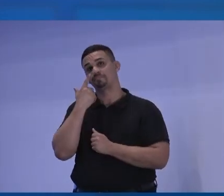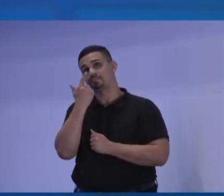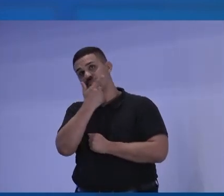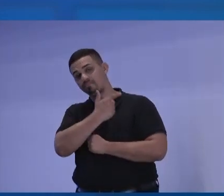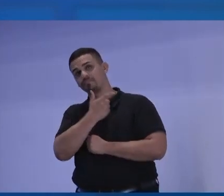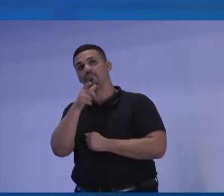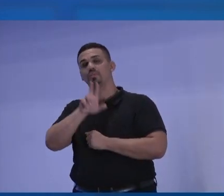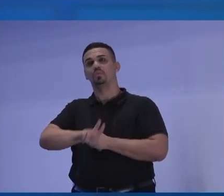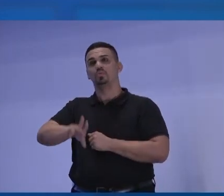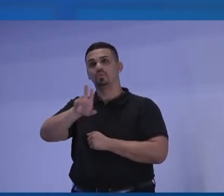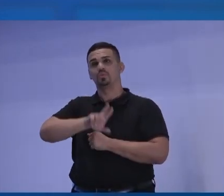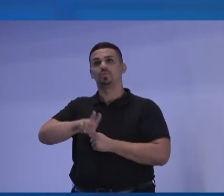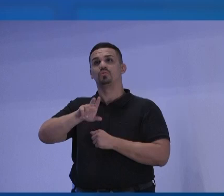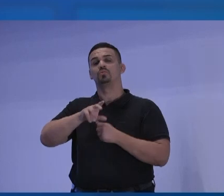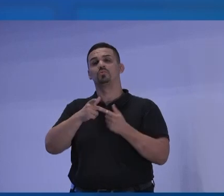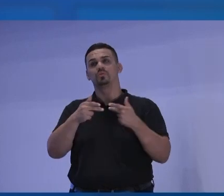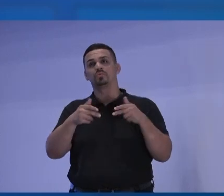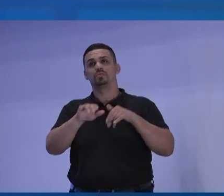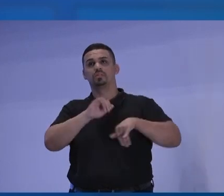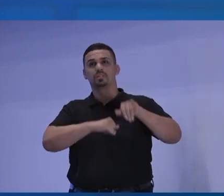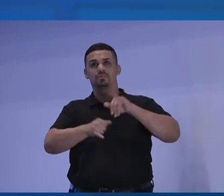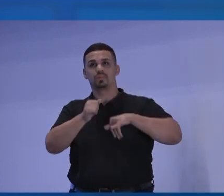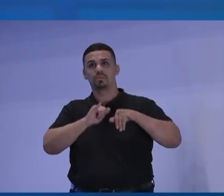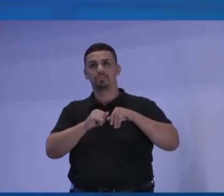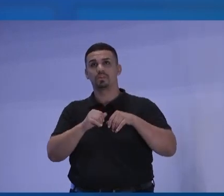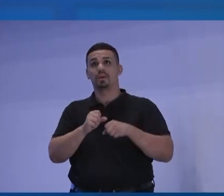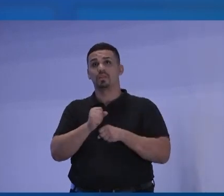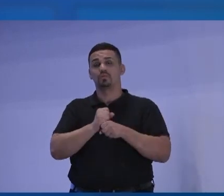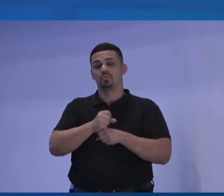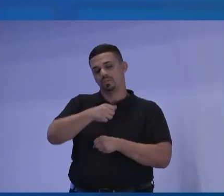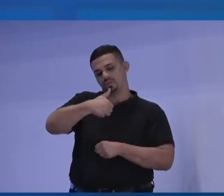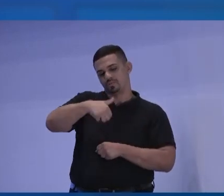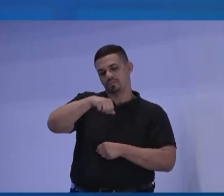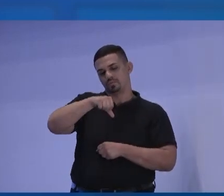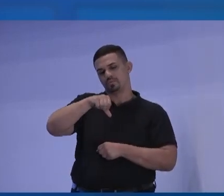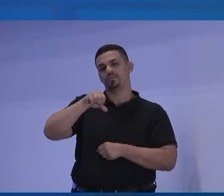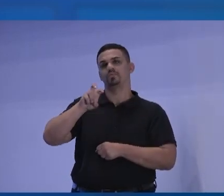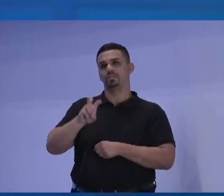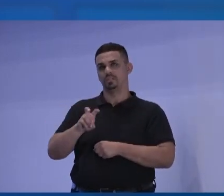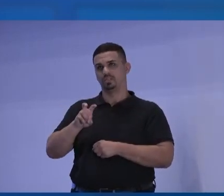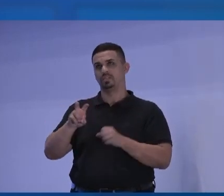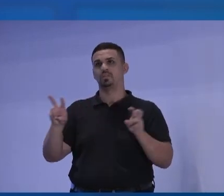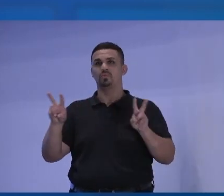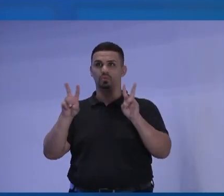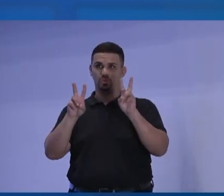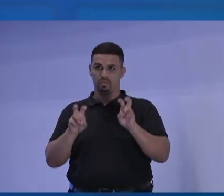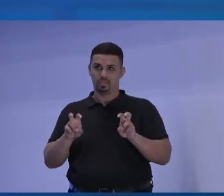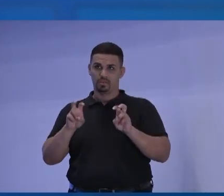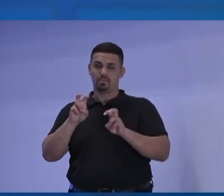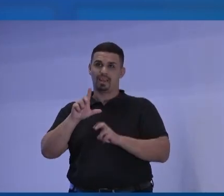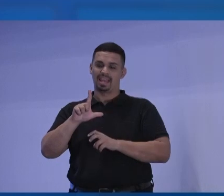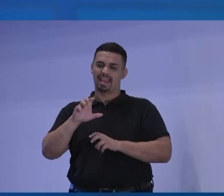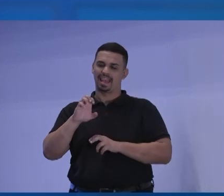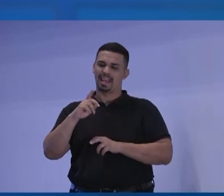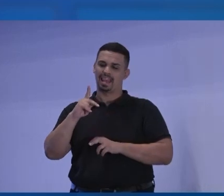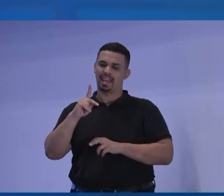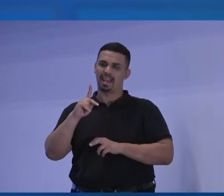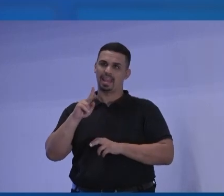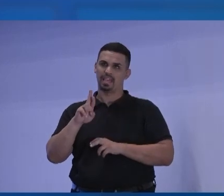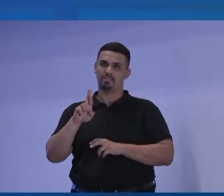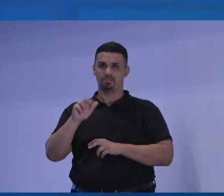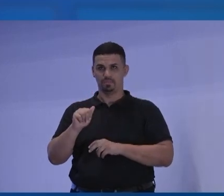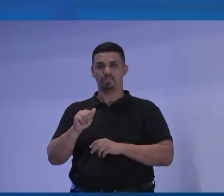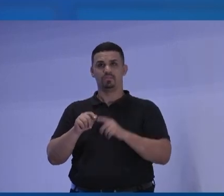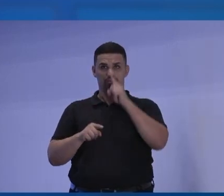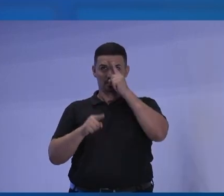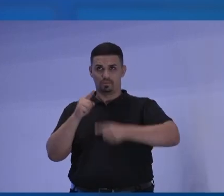da poliquimioterapia. Em 95, o termo lepra foi proibido no Brasil como uma tentativa